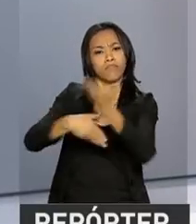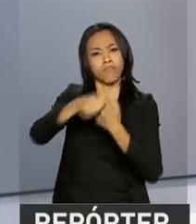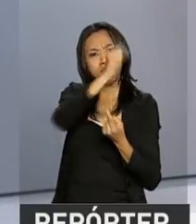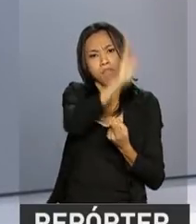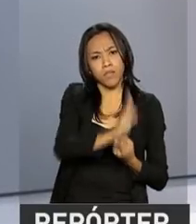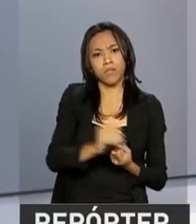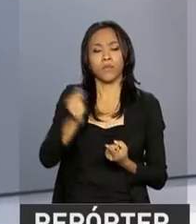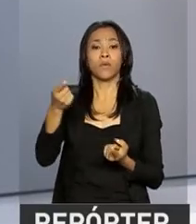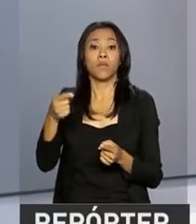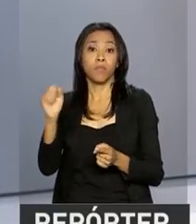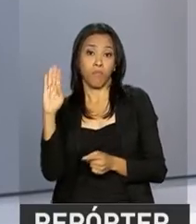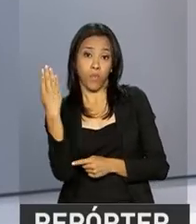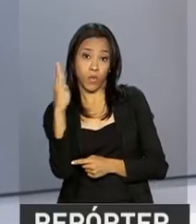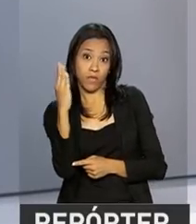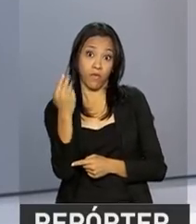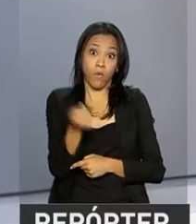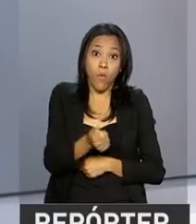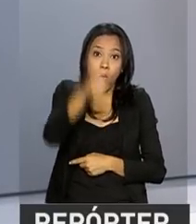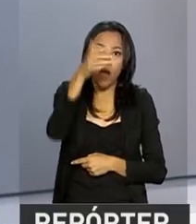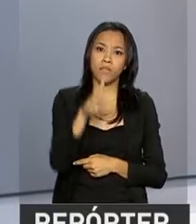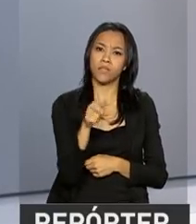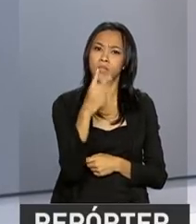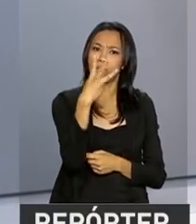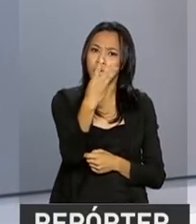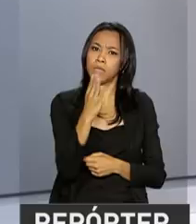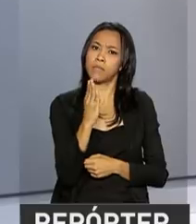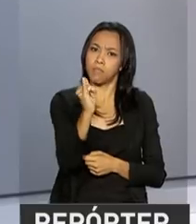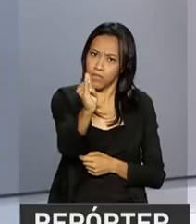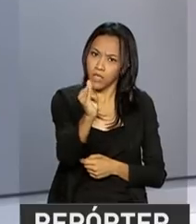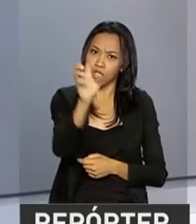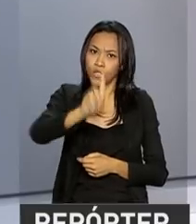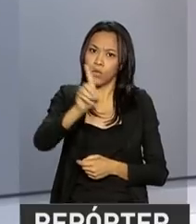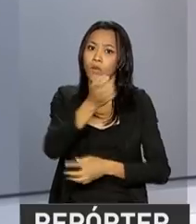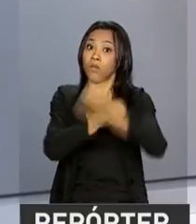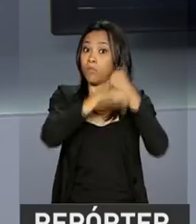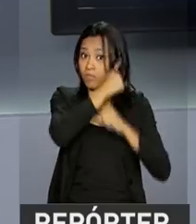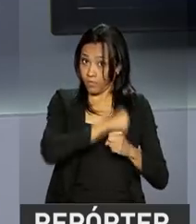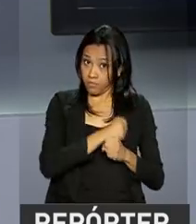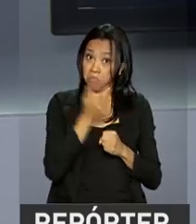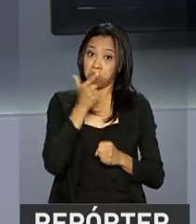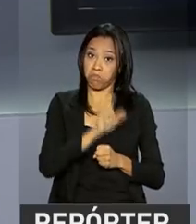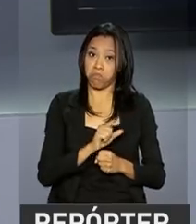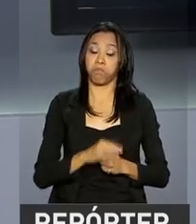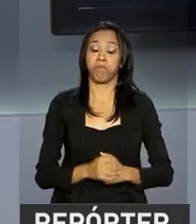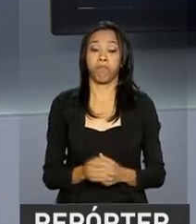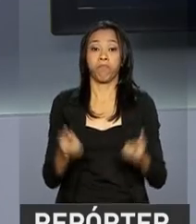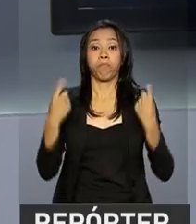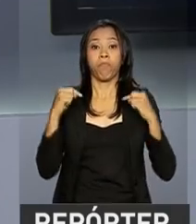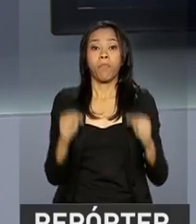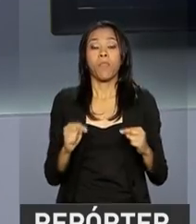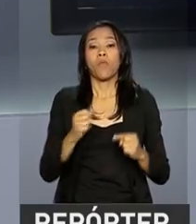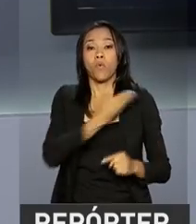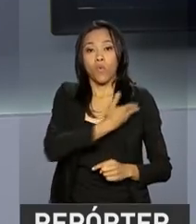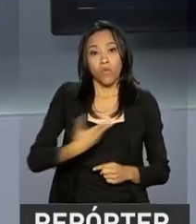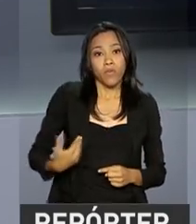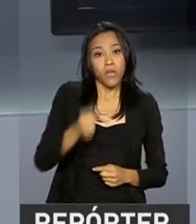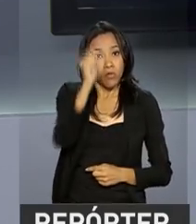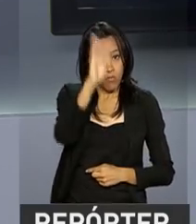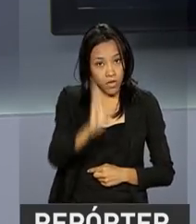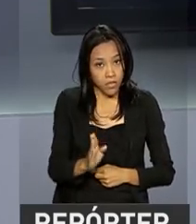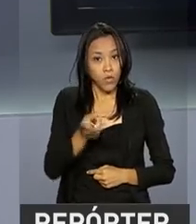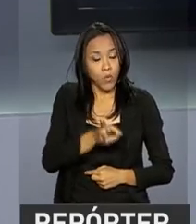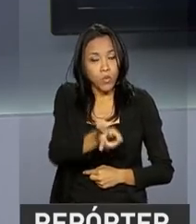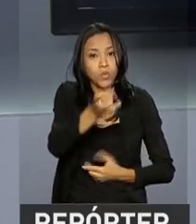Brasil e Bolívia alcançou quase 3 bilhões de dólares no ano passado. O governo brasileiro segue apoiando